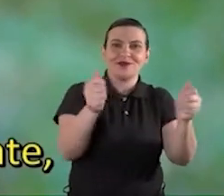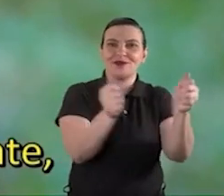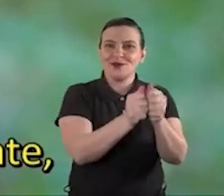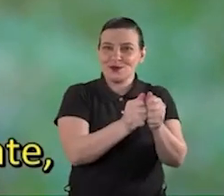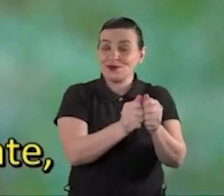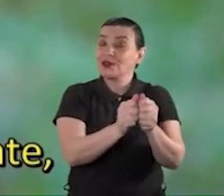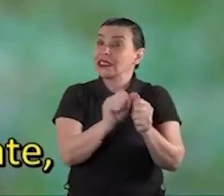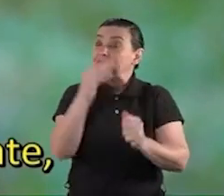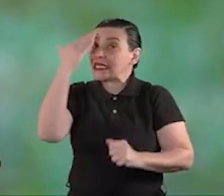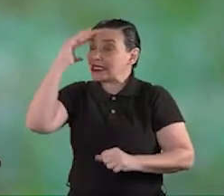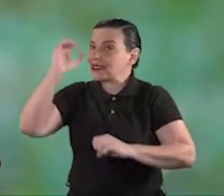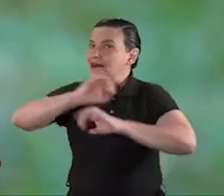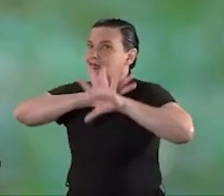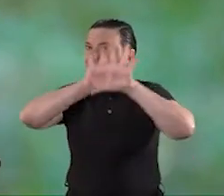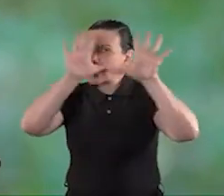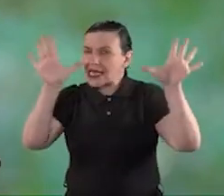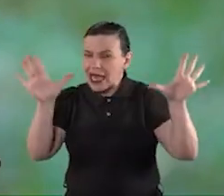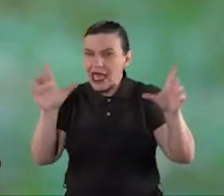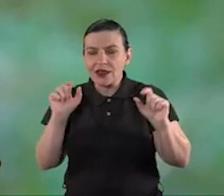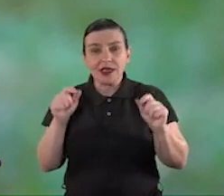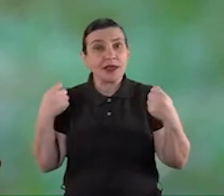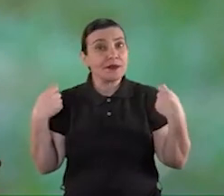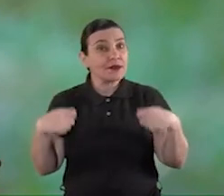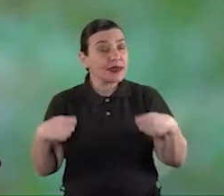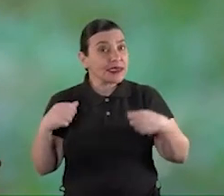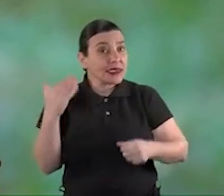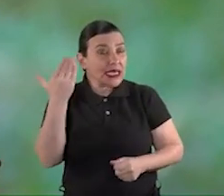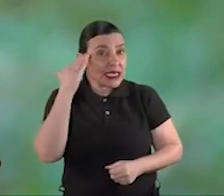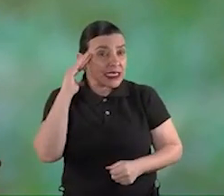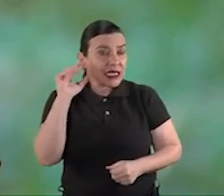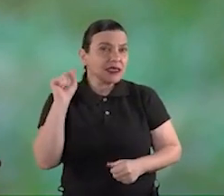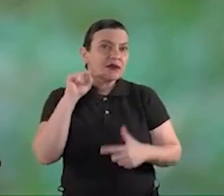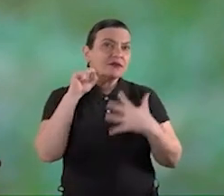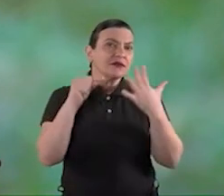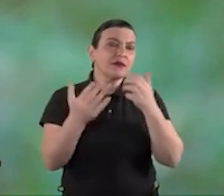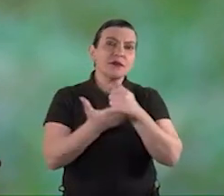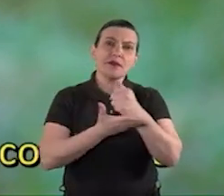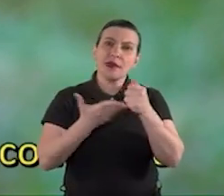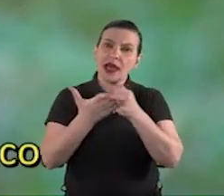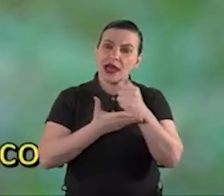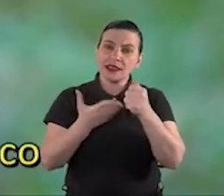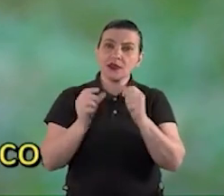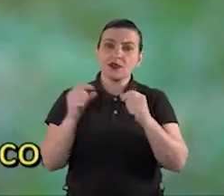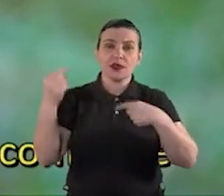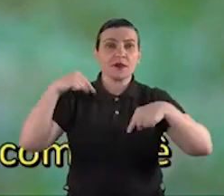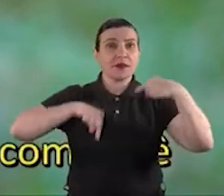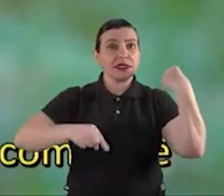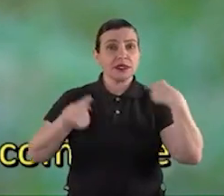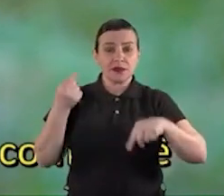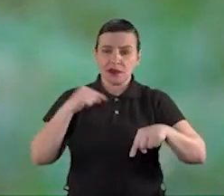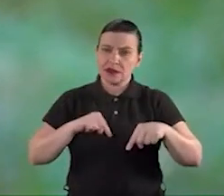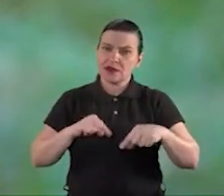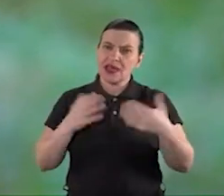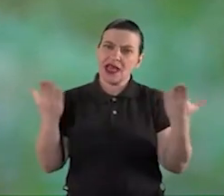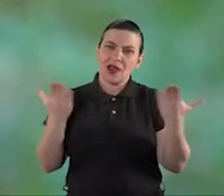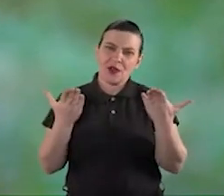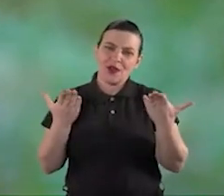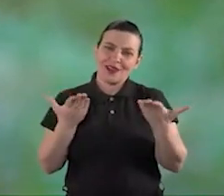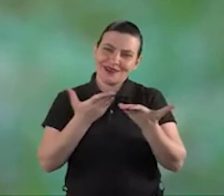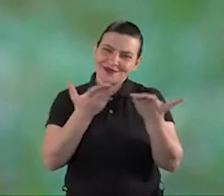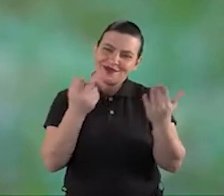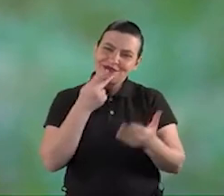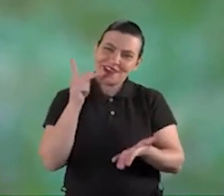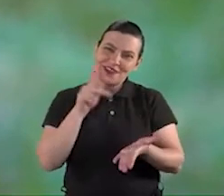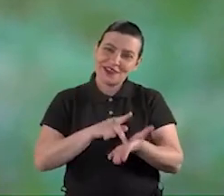para entender as energia totalmente é bom primeiro entender os princípios básicos do metabolismo agora realmente não estão sendo muito